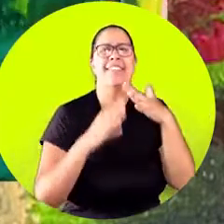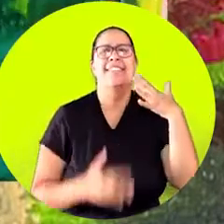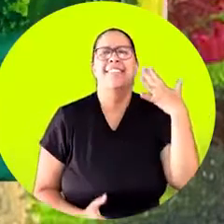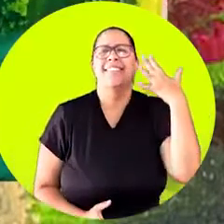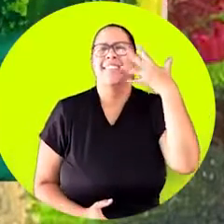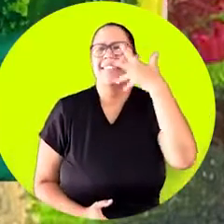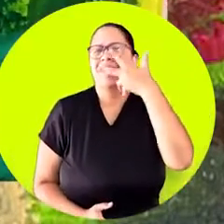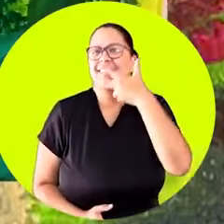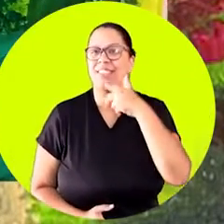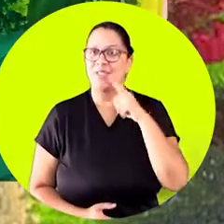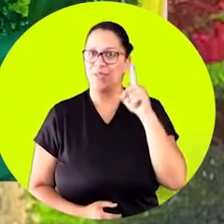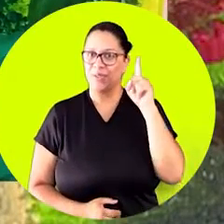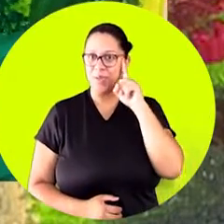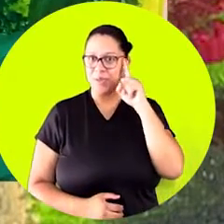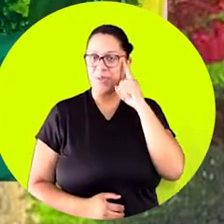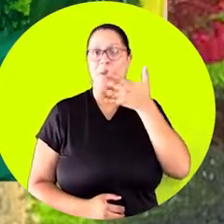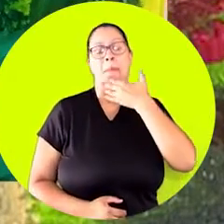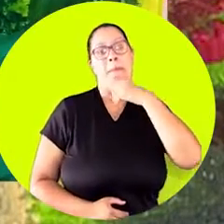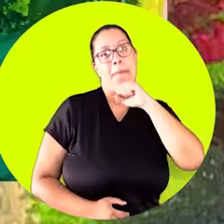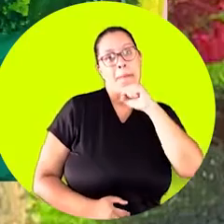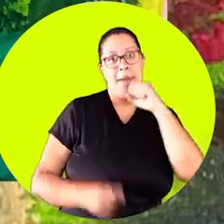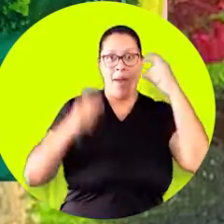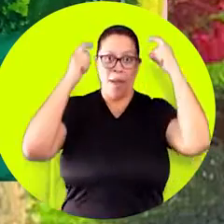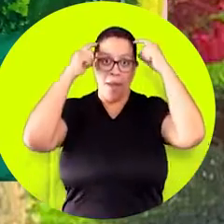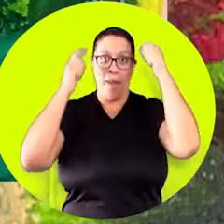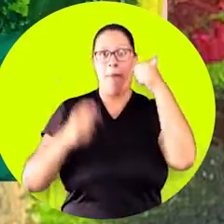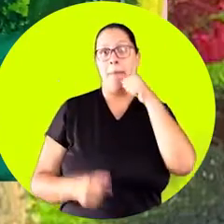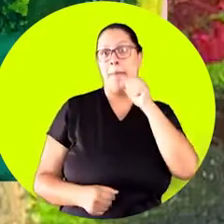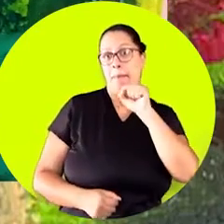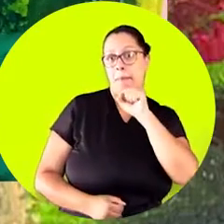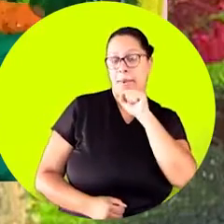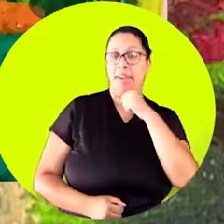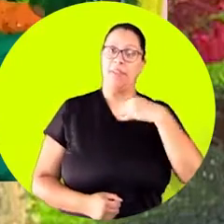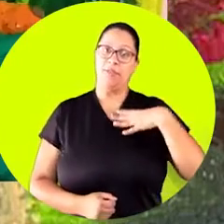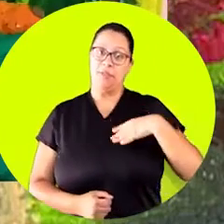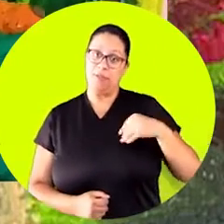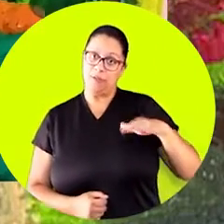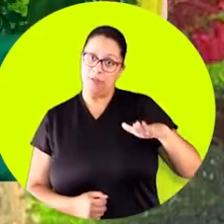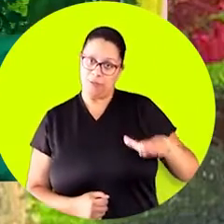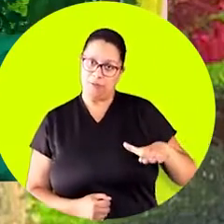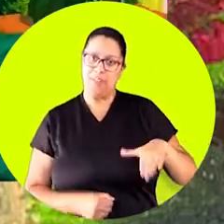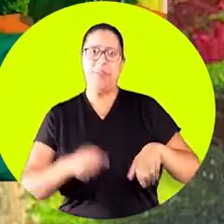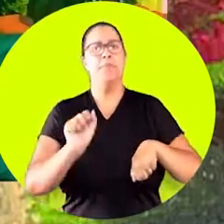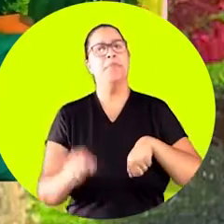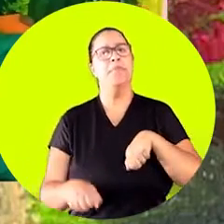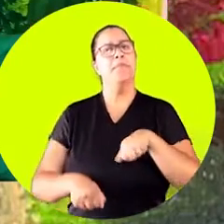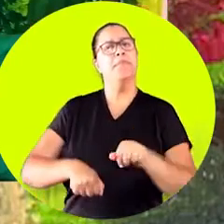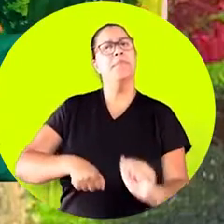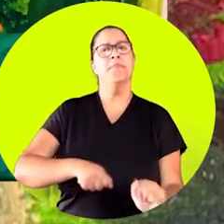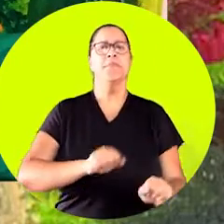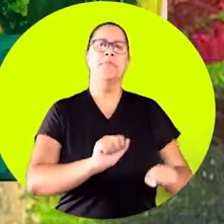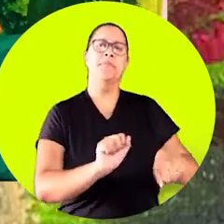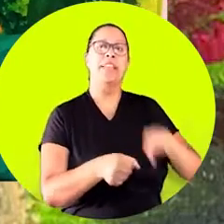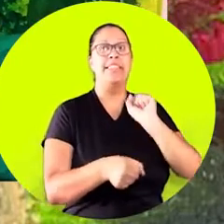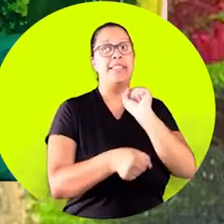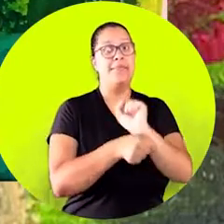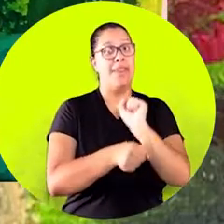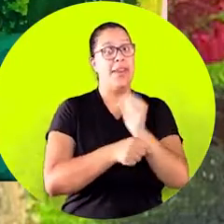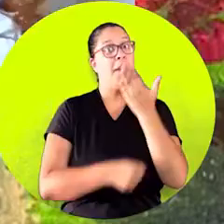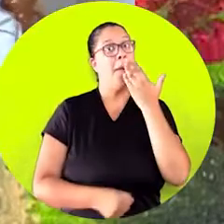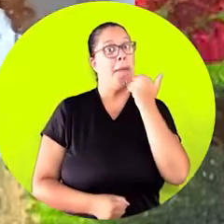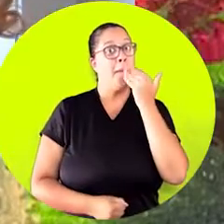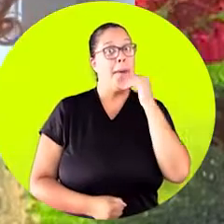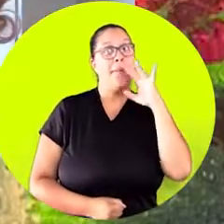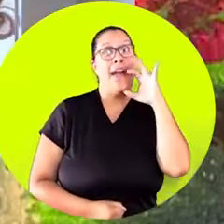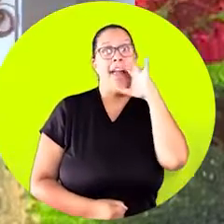Todos os dias, o papai urso, a mamãe urso e o bebê ursinho saíam para caminhar antes do almoço, enquanto o mingau esfriava nas